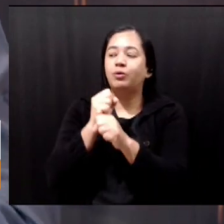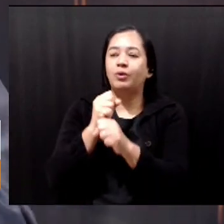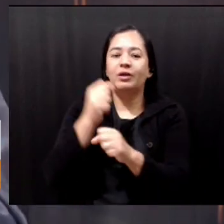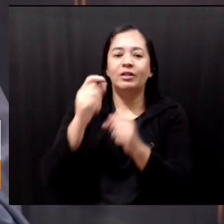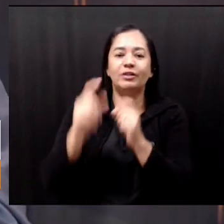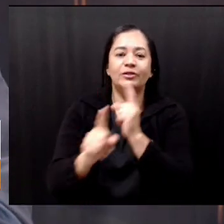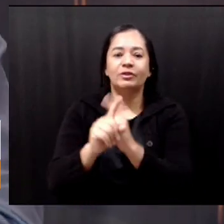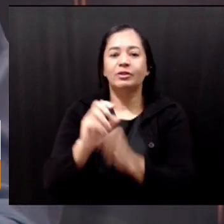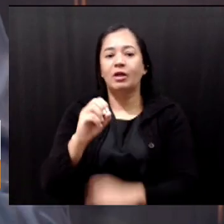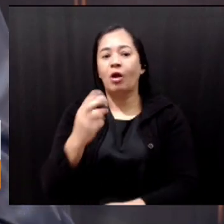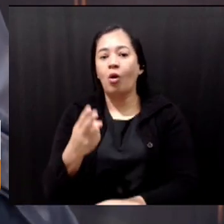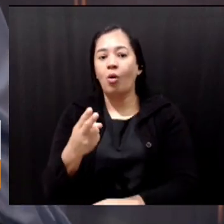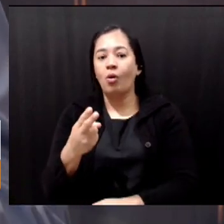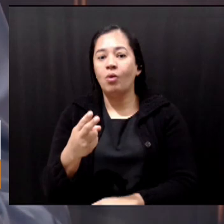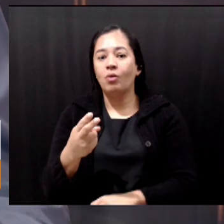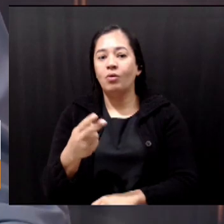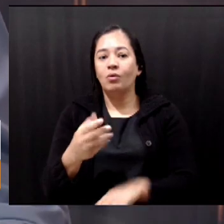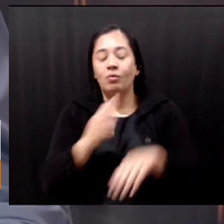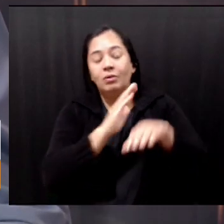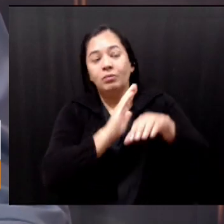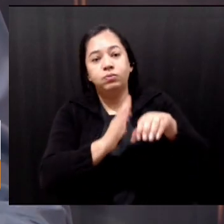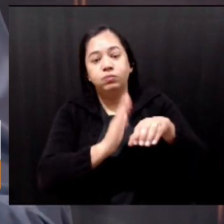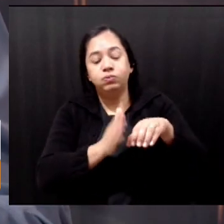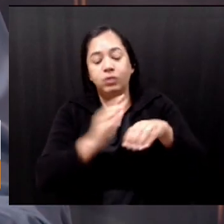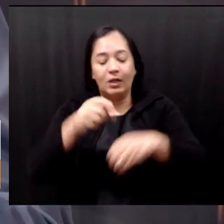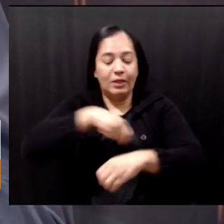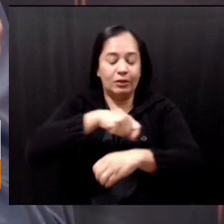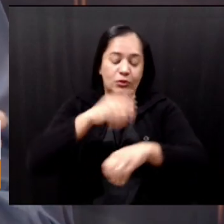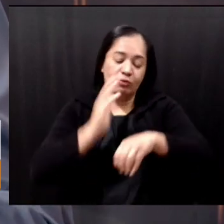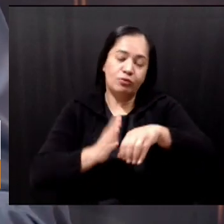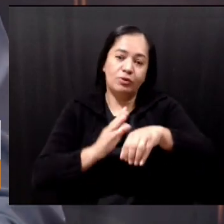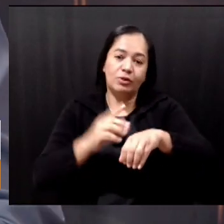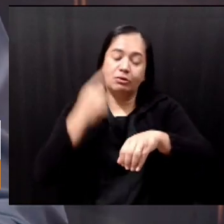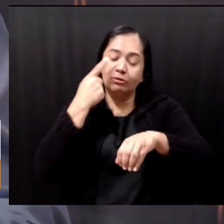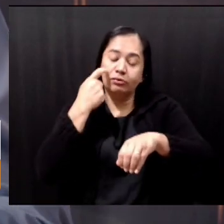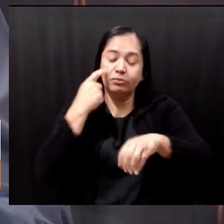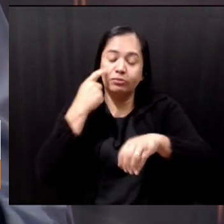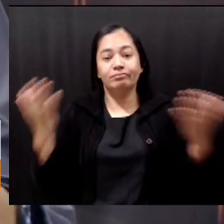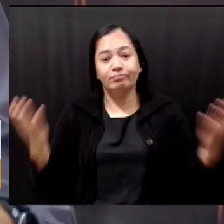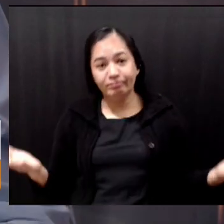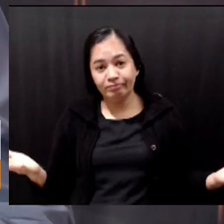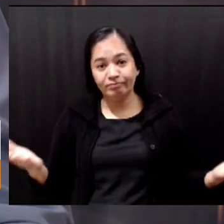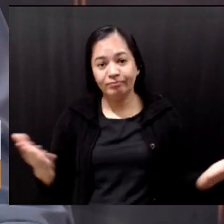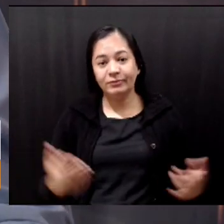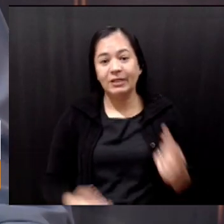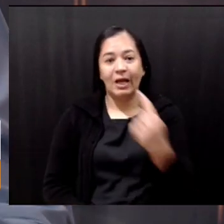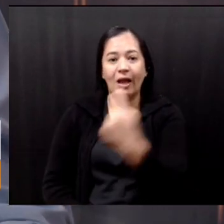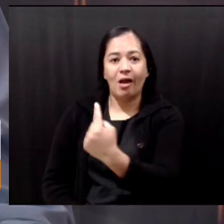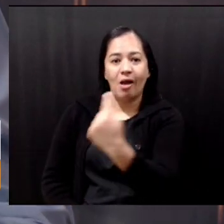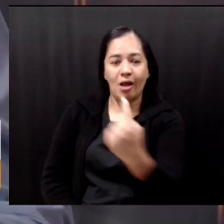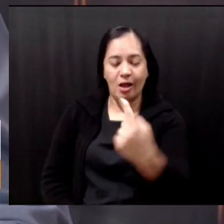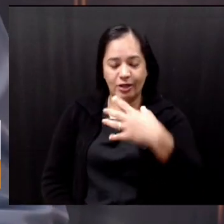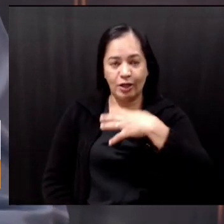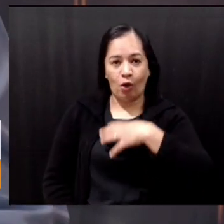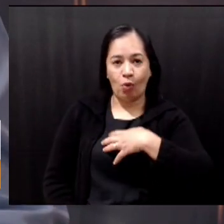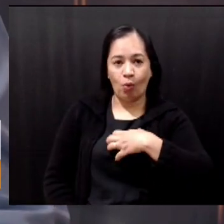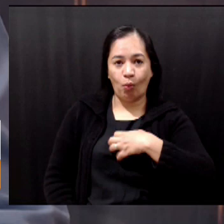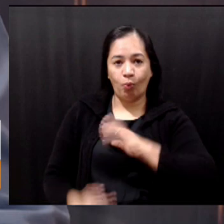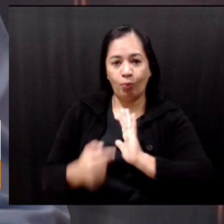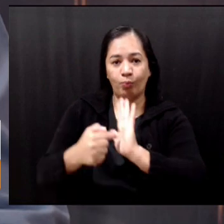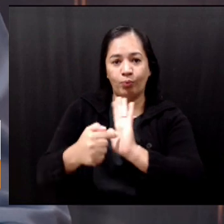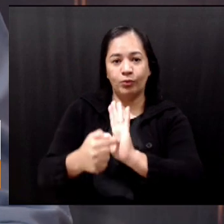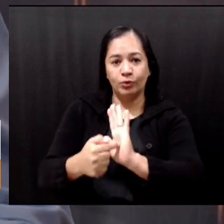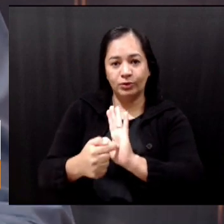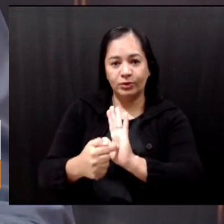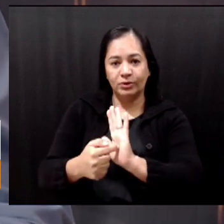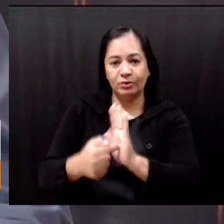cebola E na tá cozinha chorando. e a gente fala que está chorando. Então, Aham. cada comportamento, por mais que ele tenham topografias parecidas,